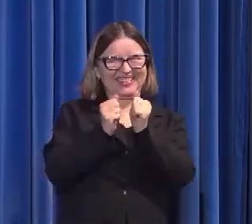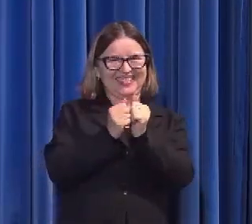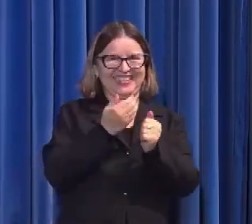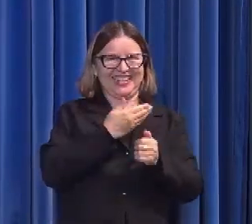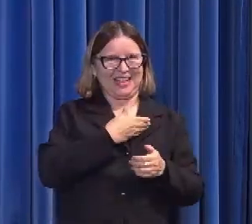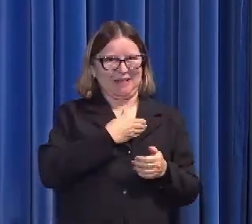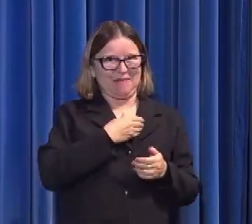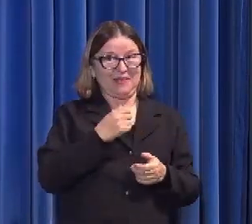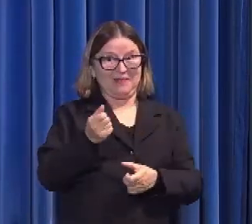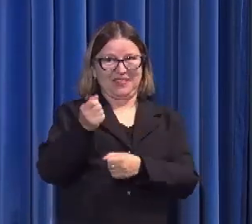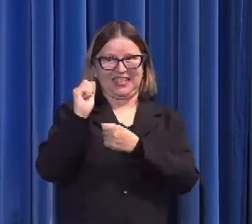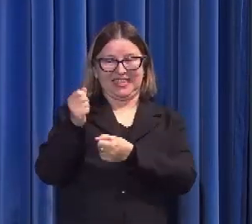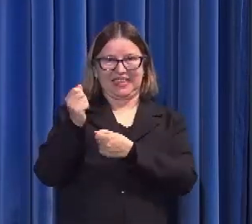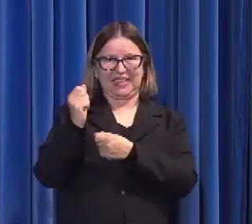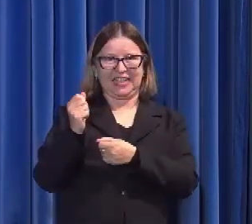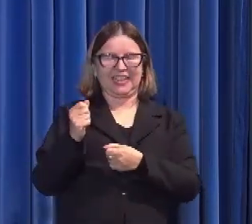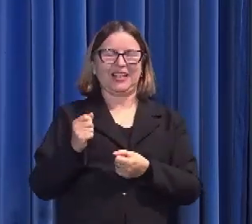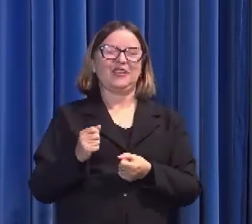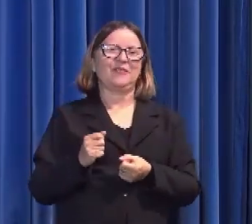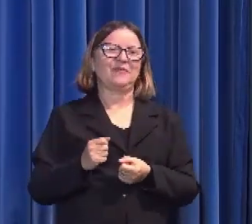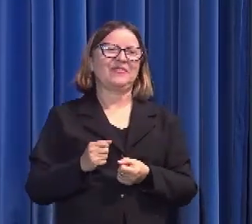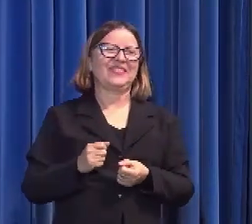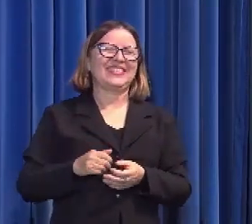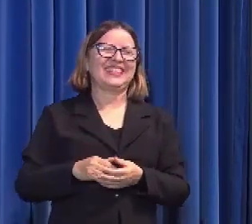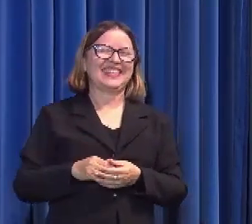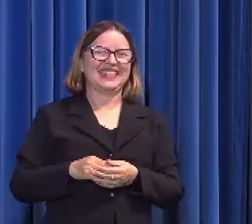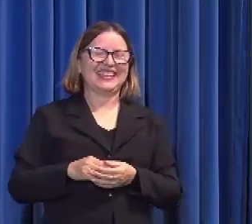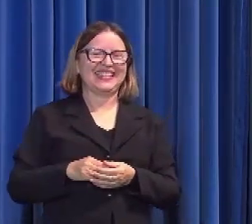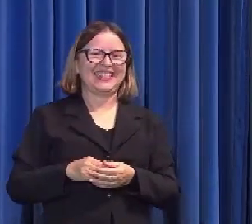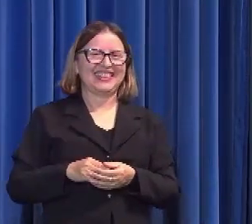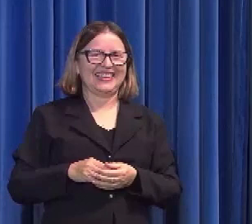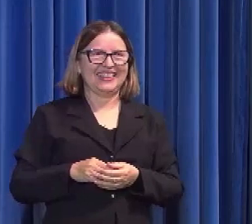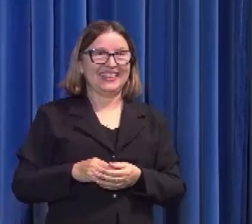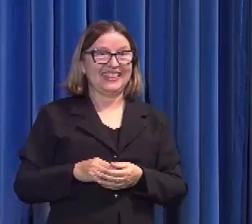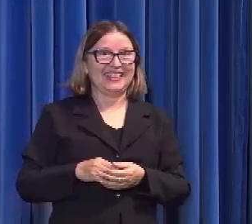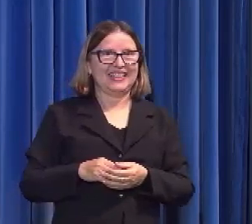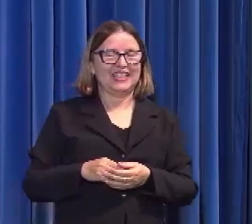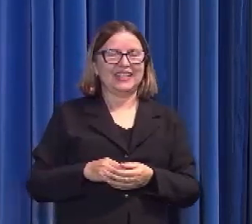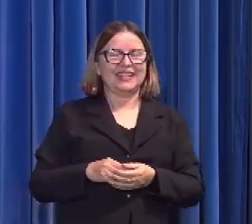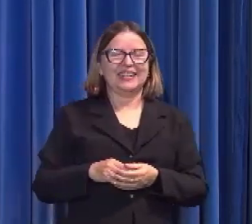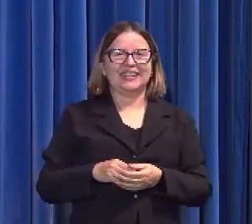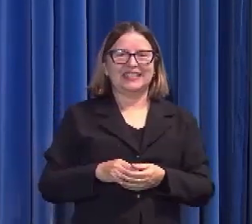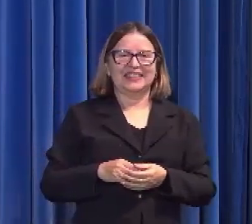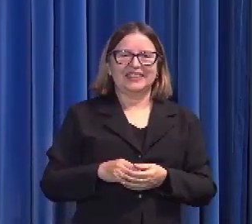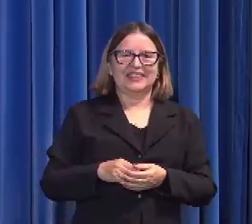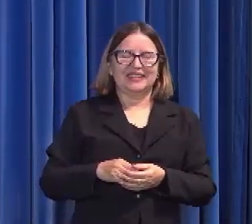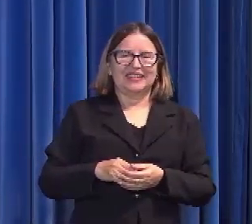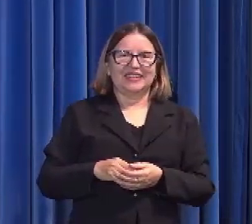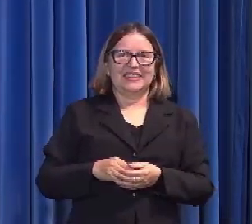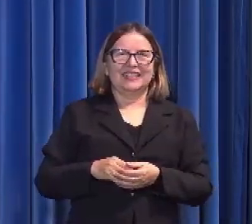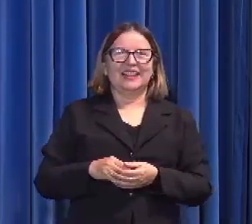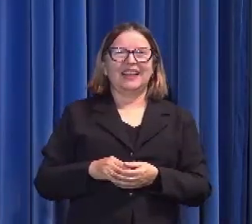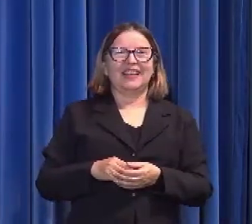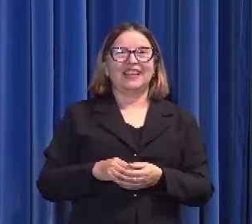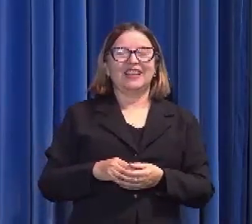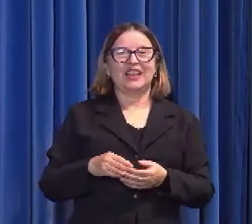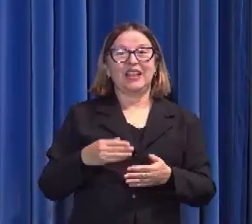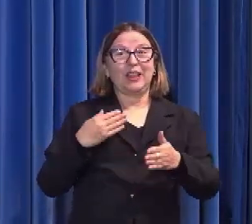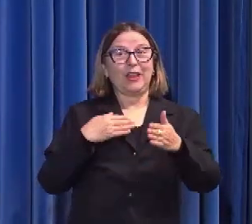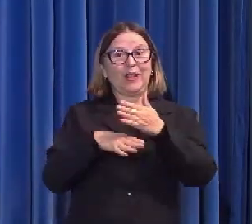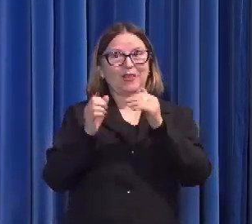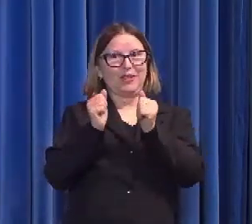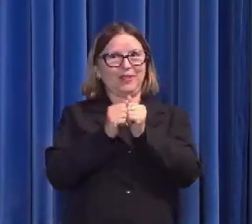meus amigos eu digo levam as varas de pescar porque assim eu eu vou